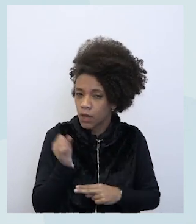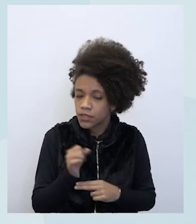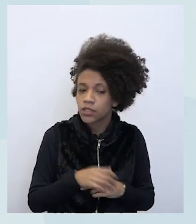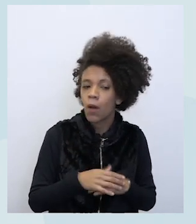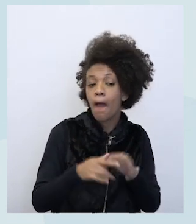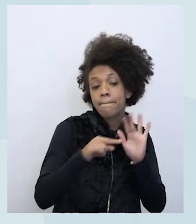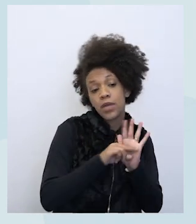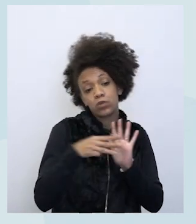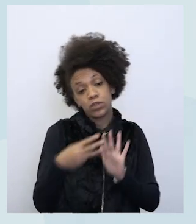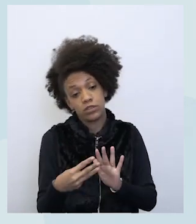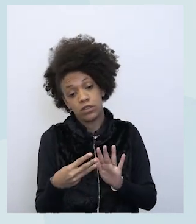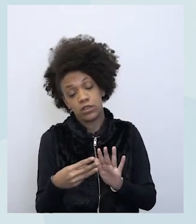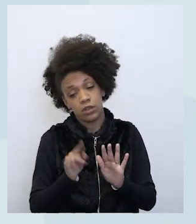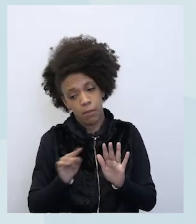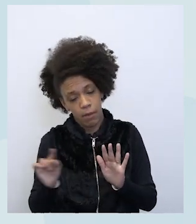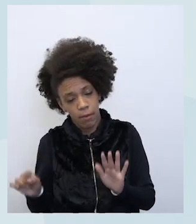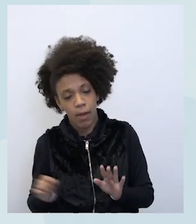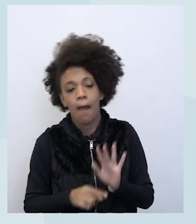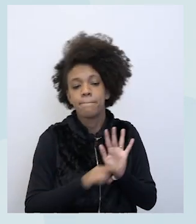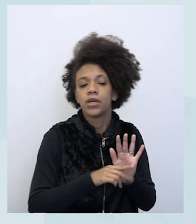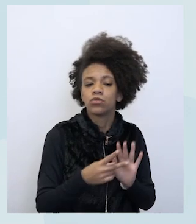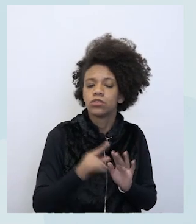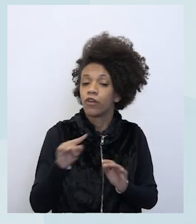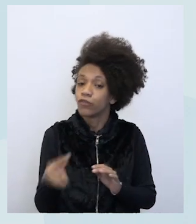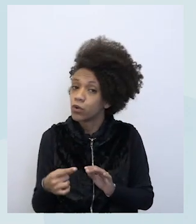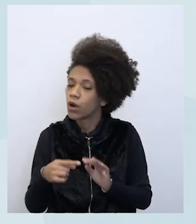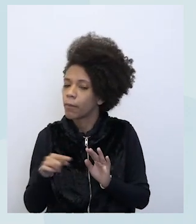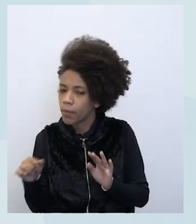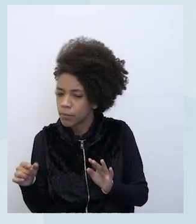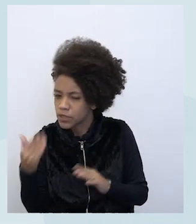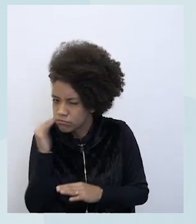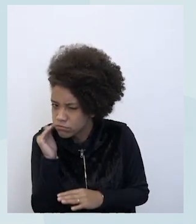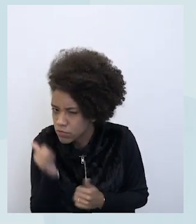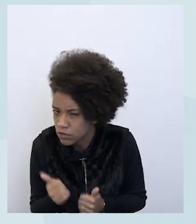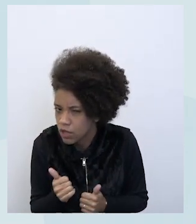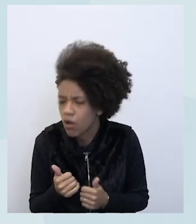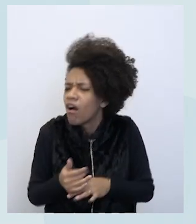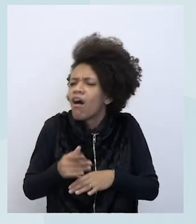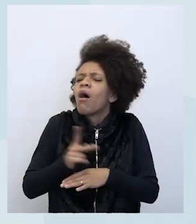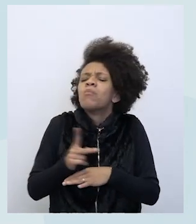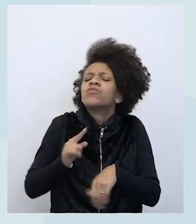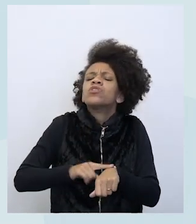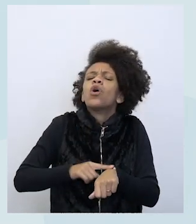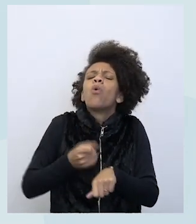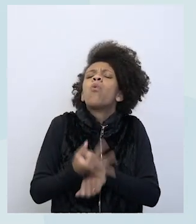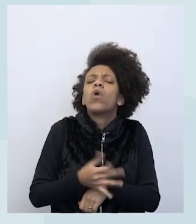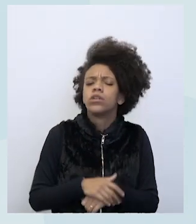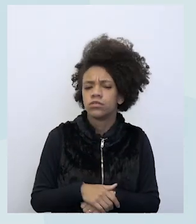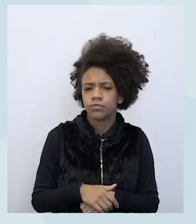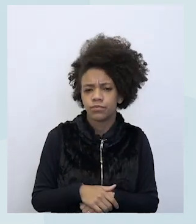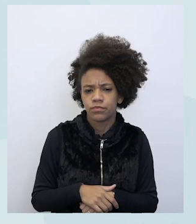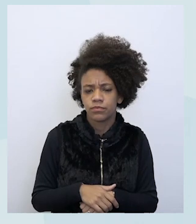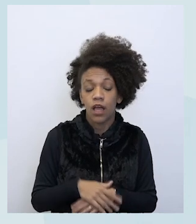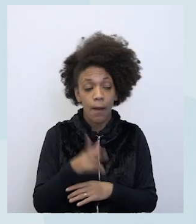3, o númerozinho que der no y. Menos 2, o númerozinho que der no y. Deu para entender? Professora Inês, quanto tempo eles têm para esse chat?